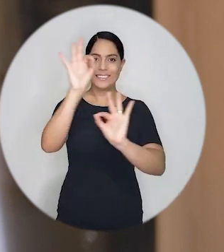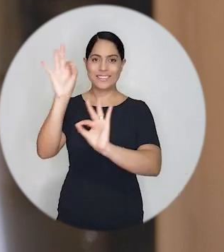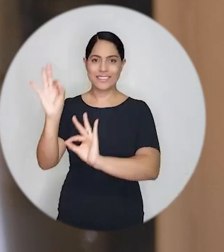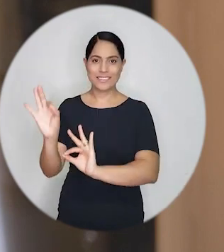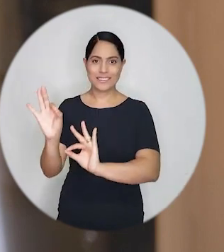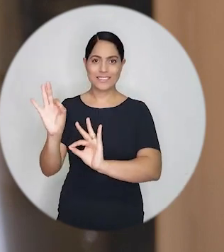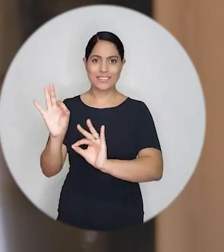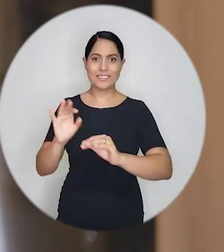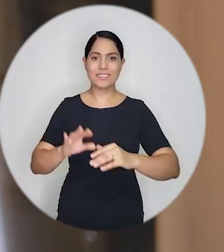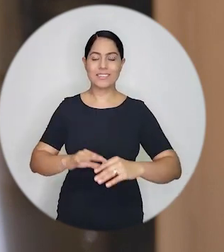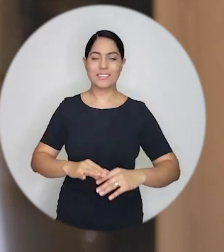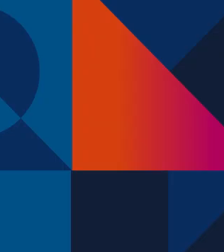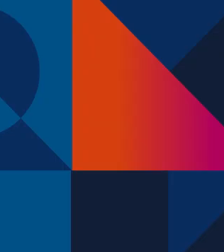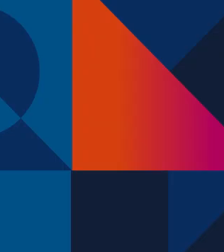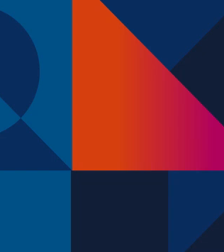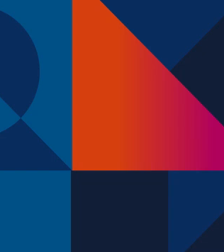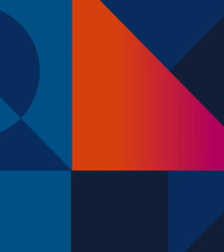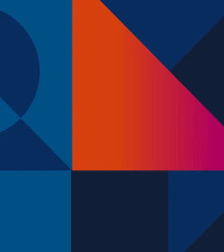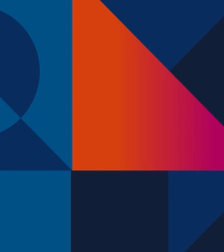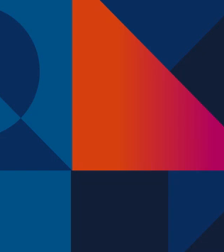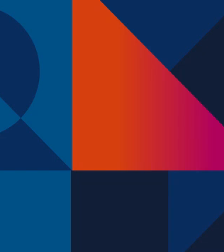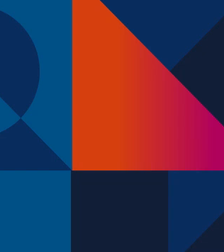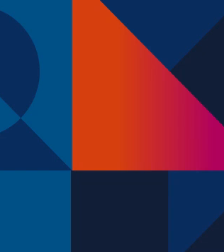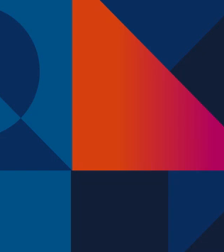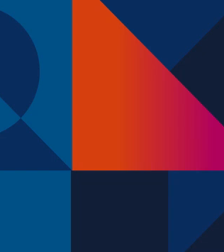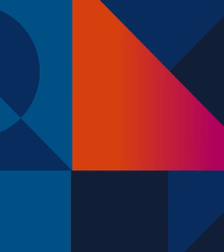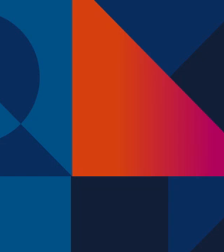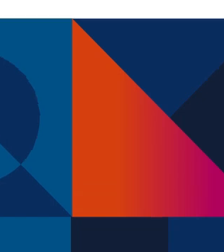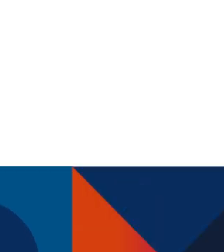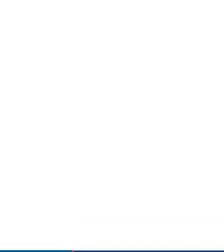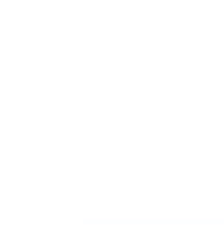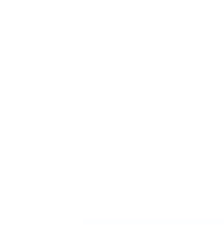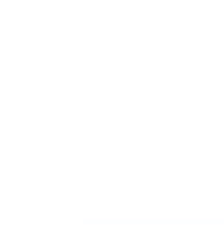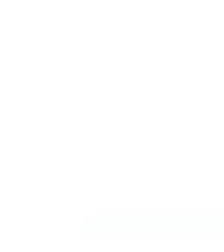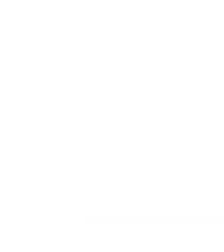Então fique com a gente, já estamos no ar.